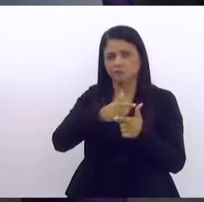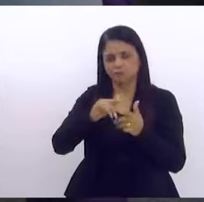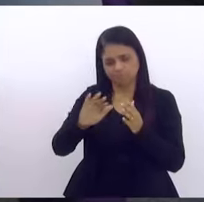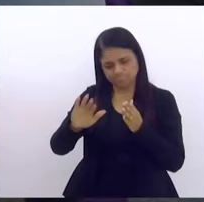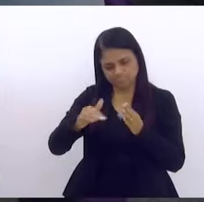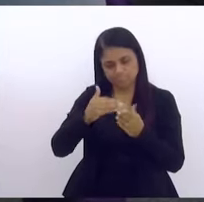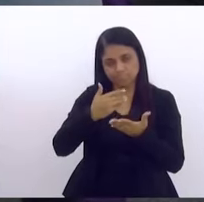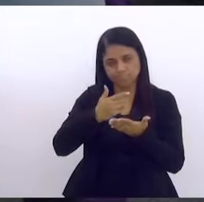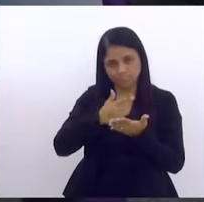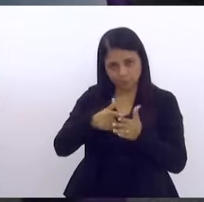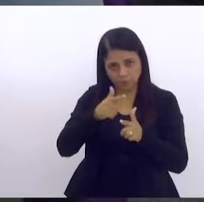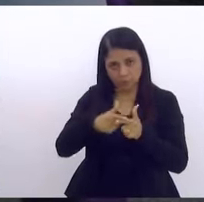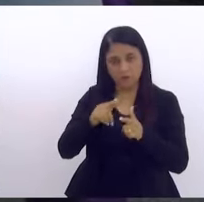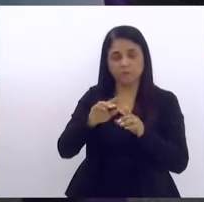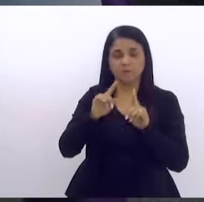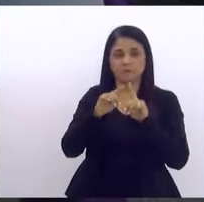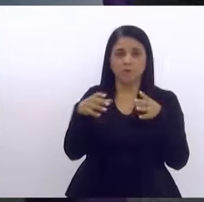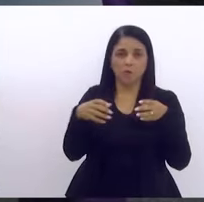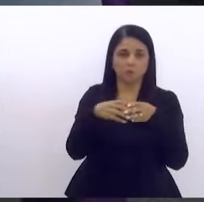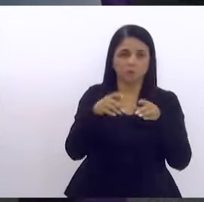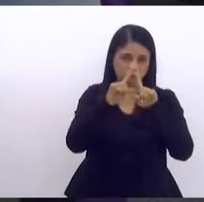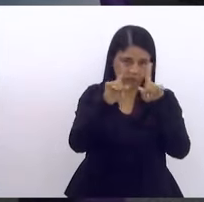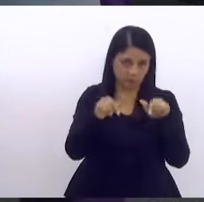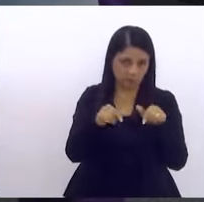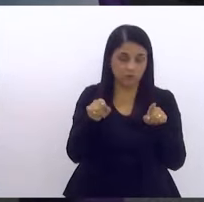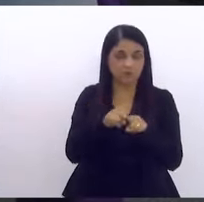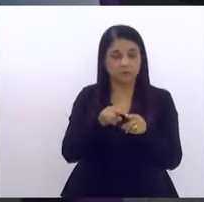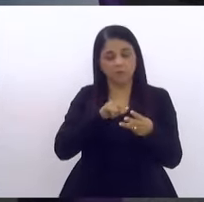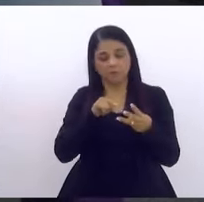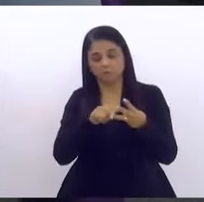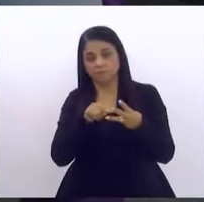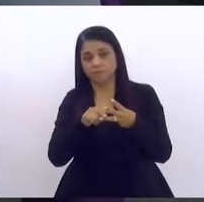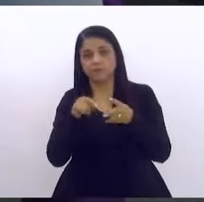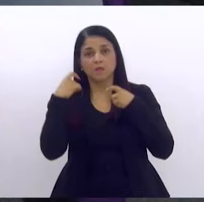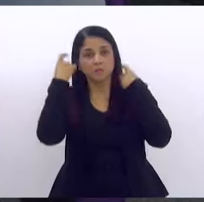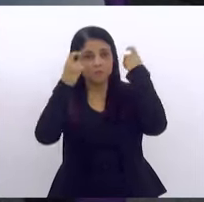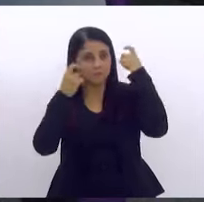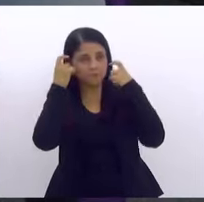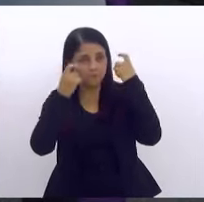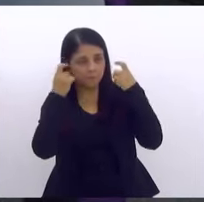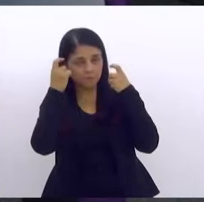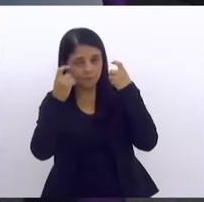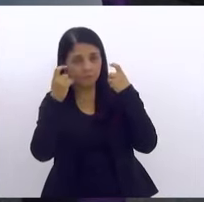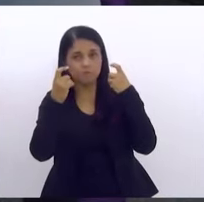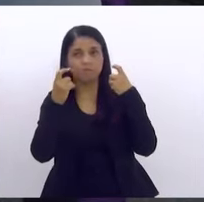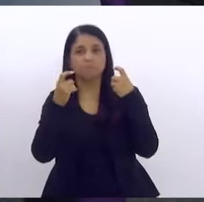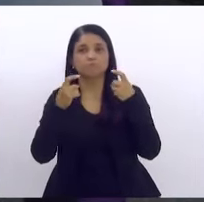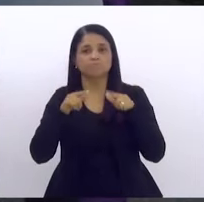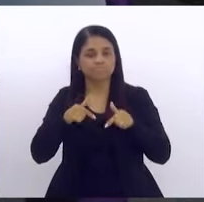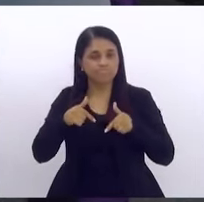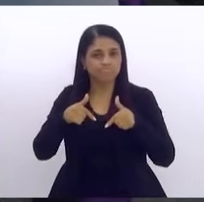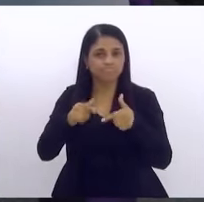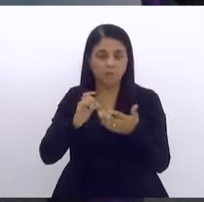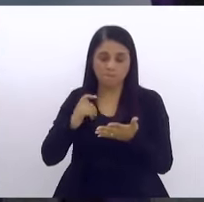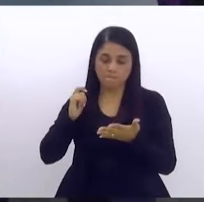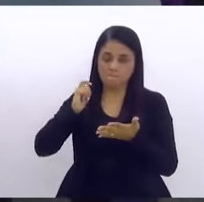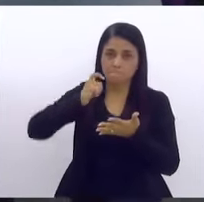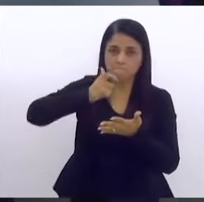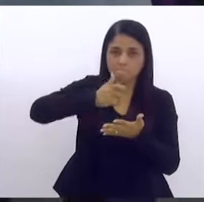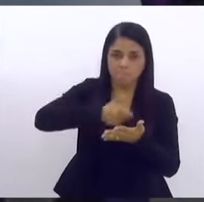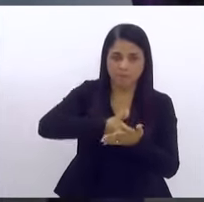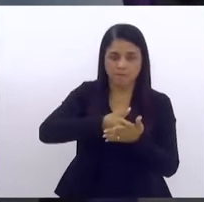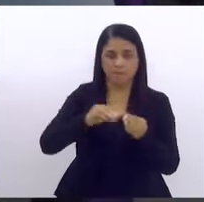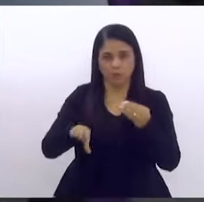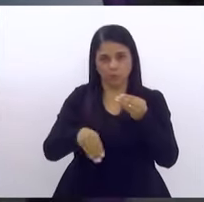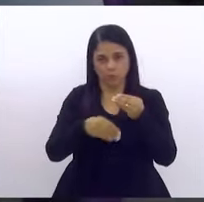de Servidores, e uma preocupação nossa da efetividade e o imediato pagamento desse